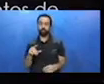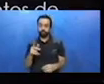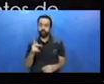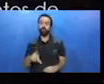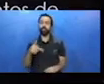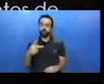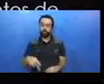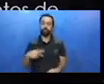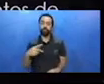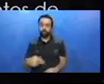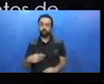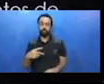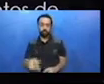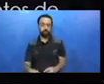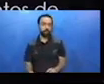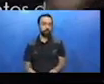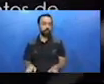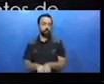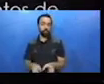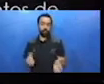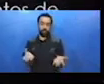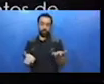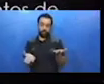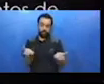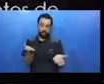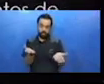o equilíbrio e a potência muscular.